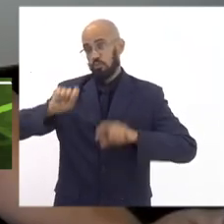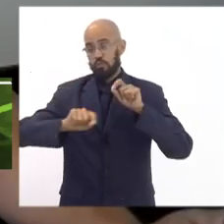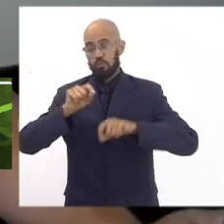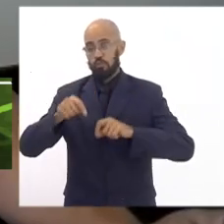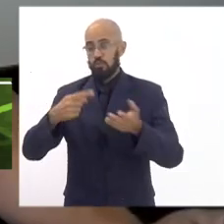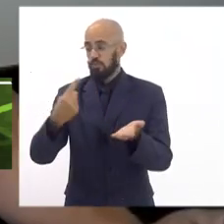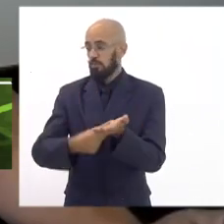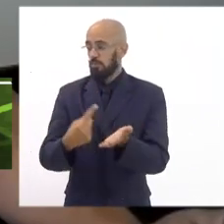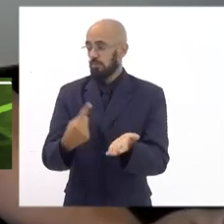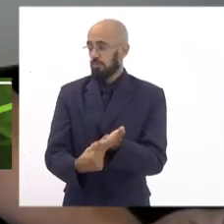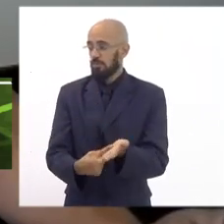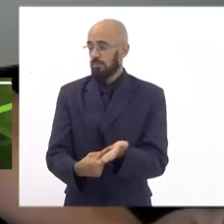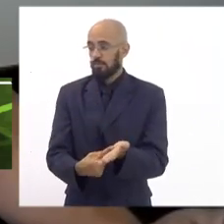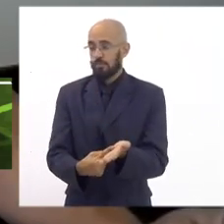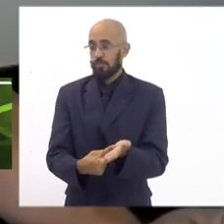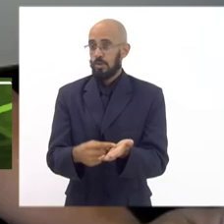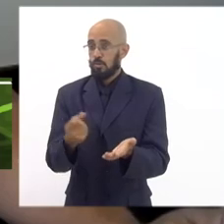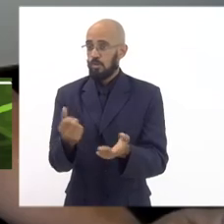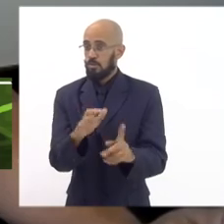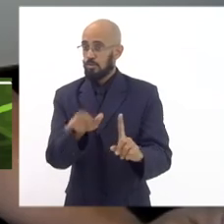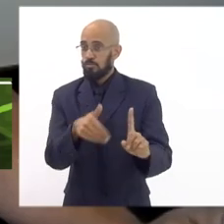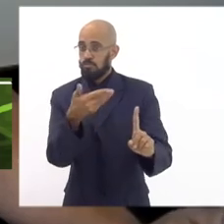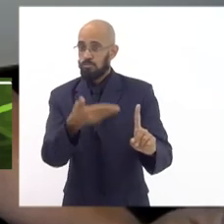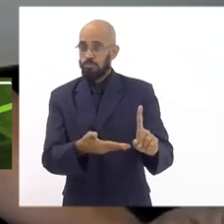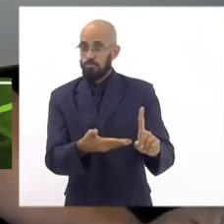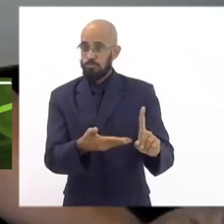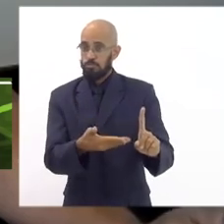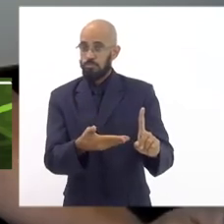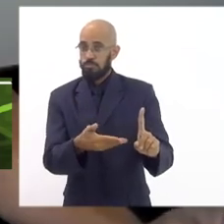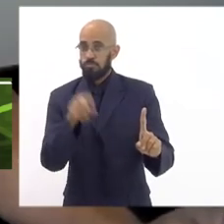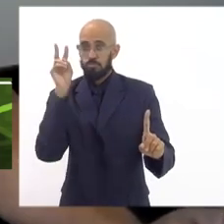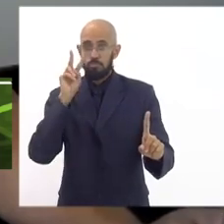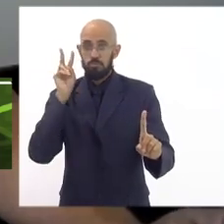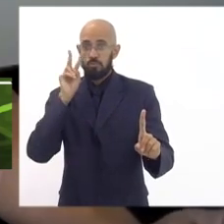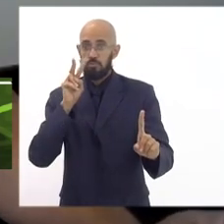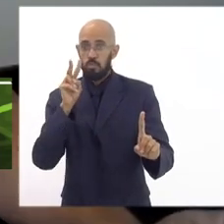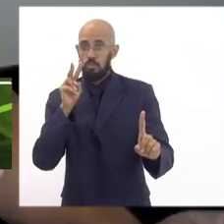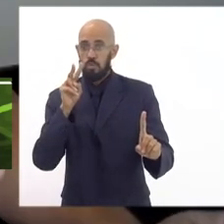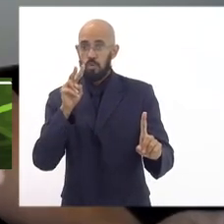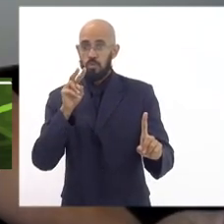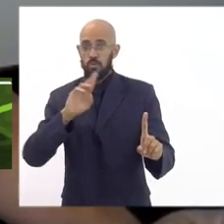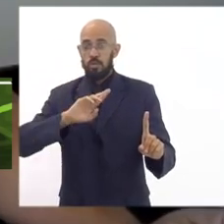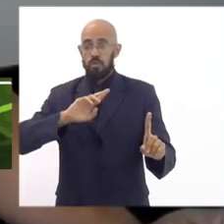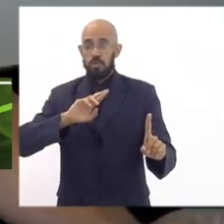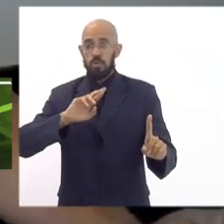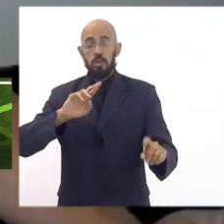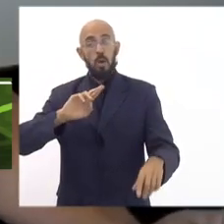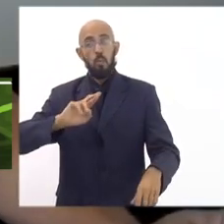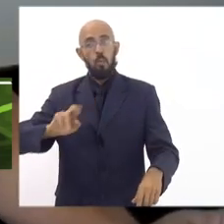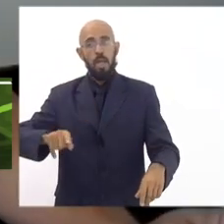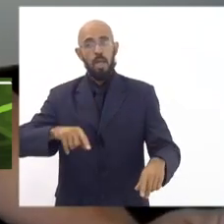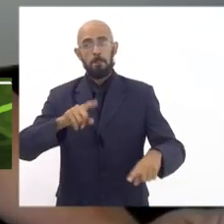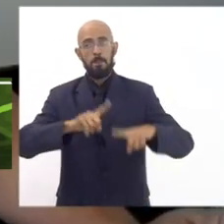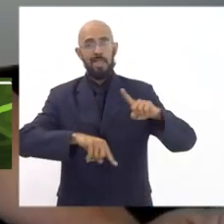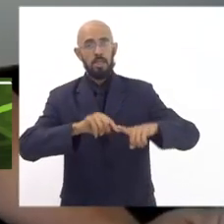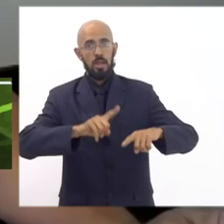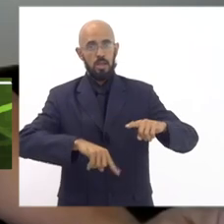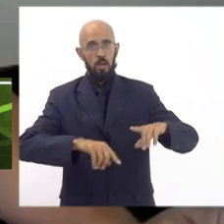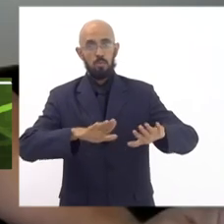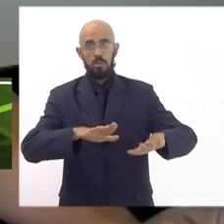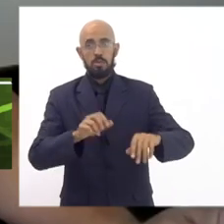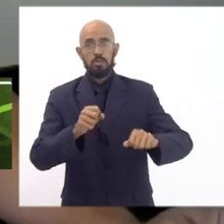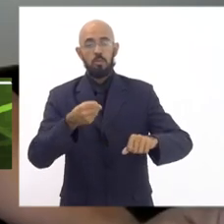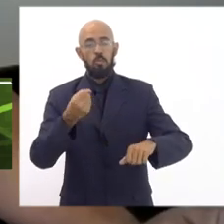é que, quando se trata de tombamento de caráter imaterial, é uma outra coisa. Mas como o tombamento